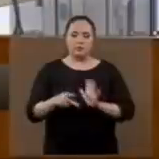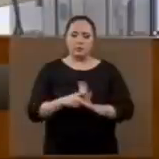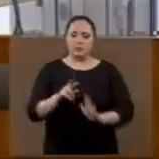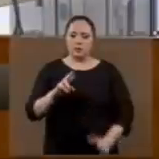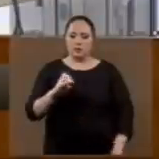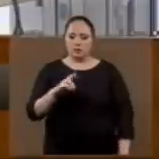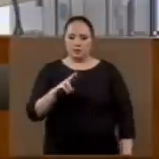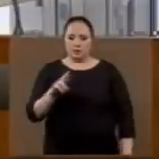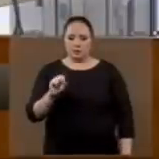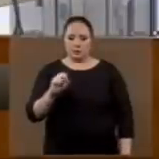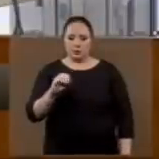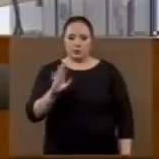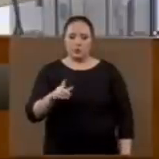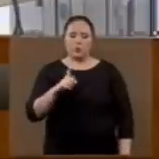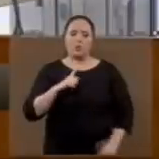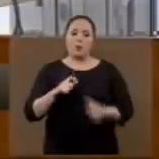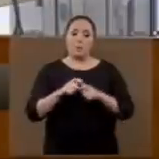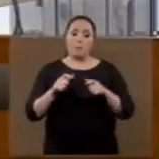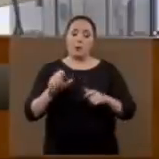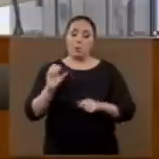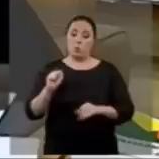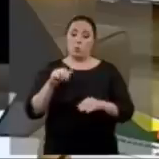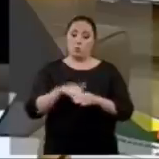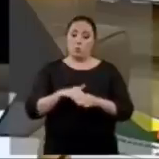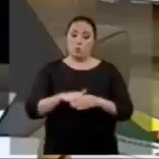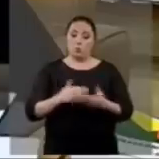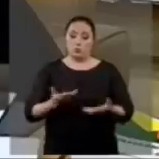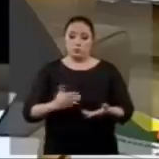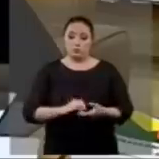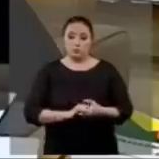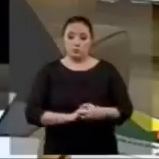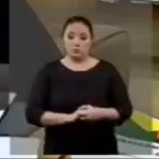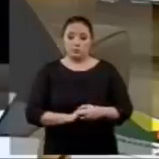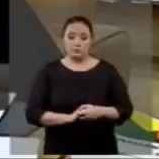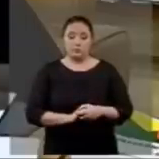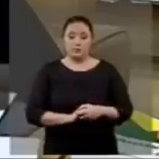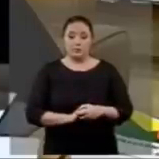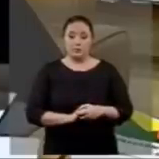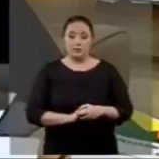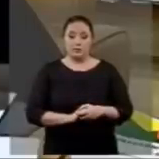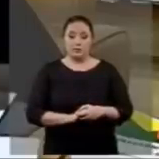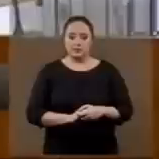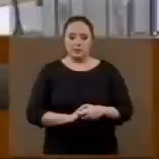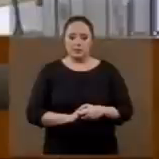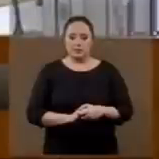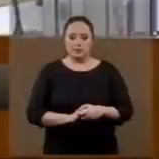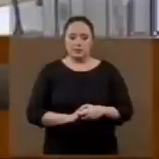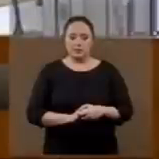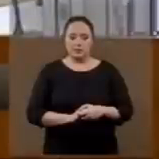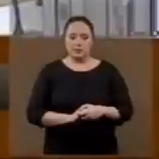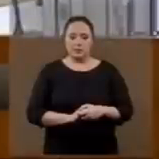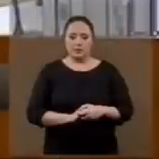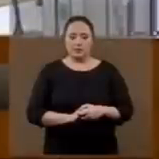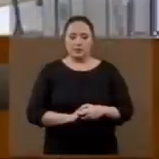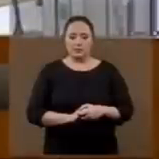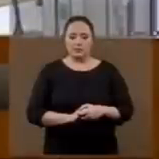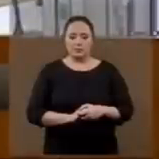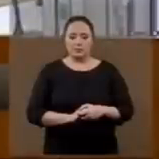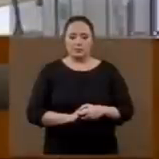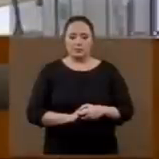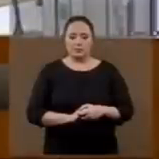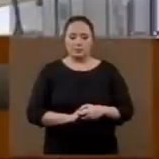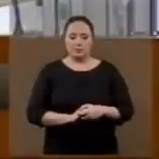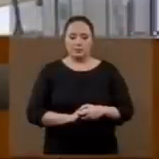por maioria de votos, 8 votos, num determinado sentido. Então talvez valesse a pena. Posso perfeitamente